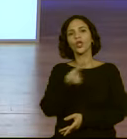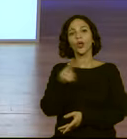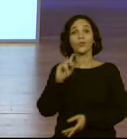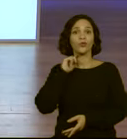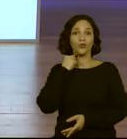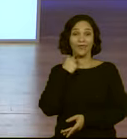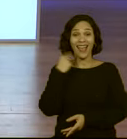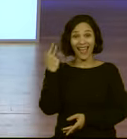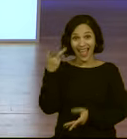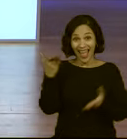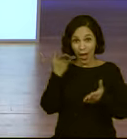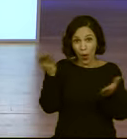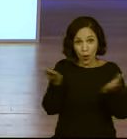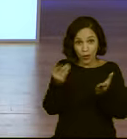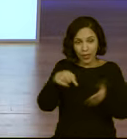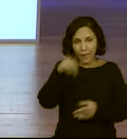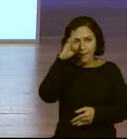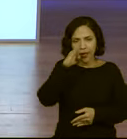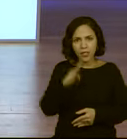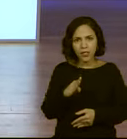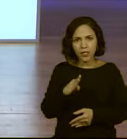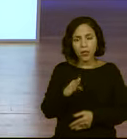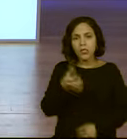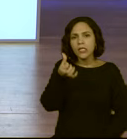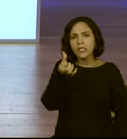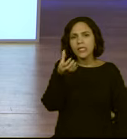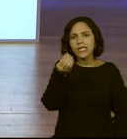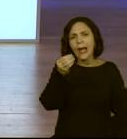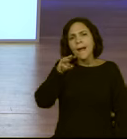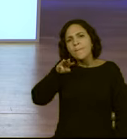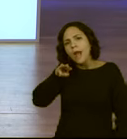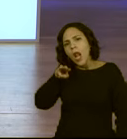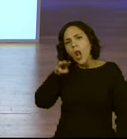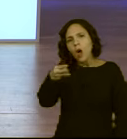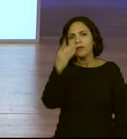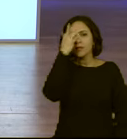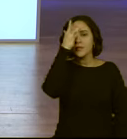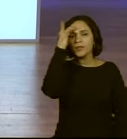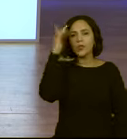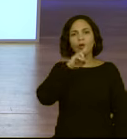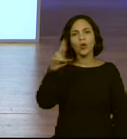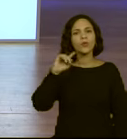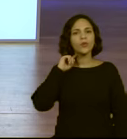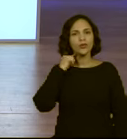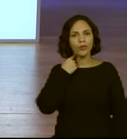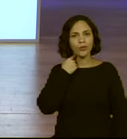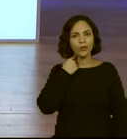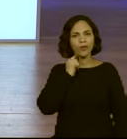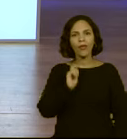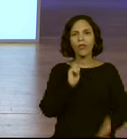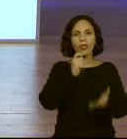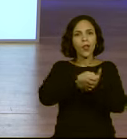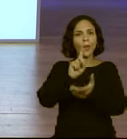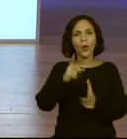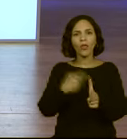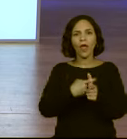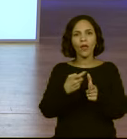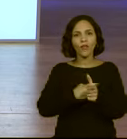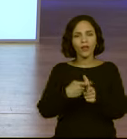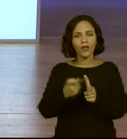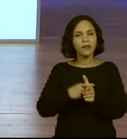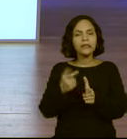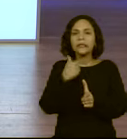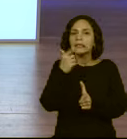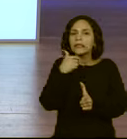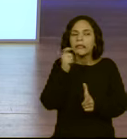e hoje no Brasil nós temos cerca de 60 milhões de pessoas inadimplentes são pessoas que não